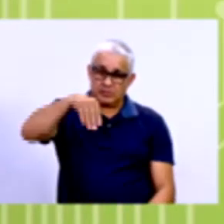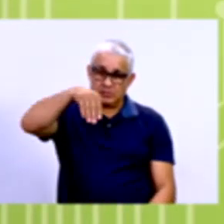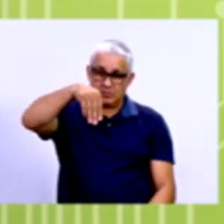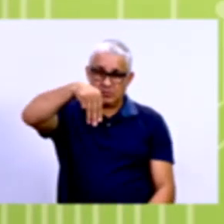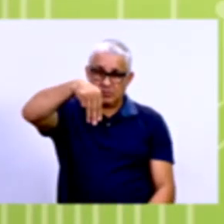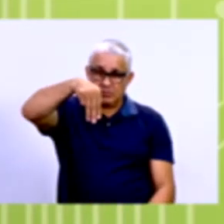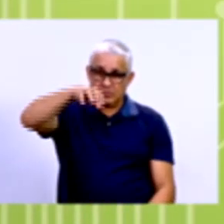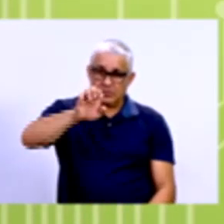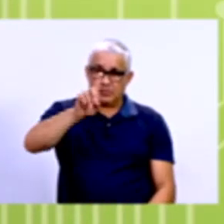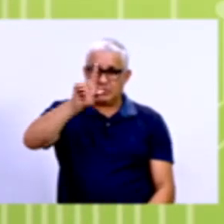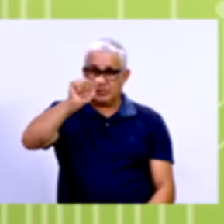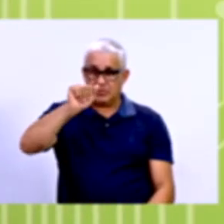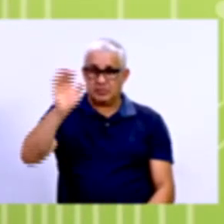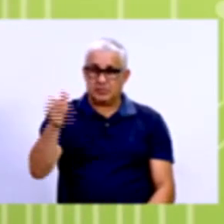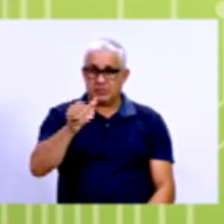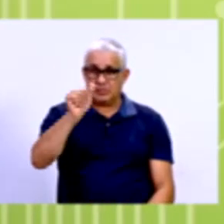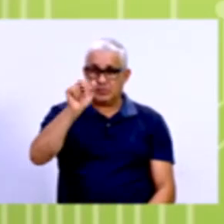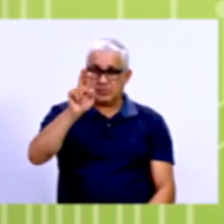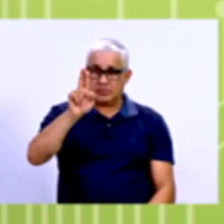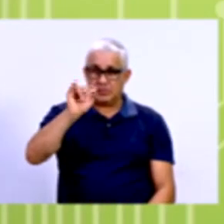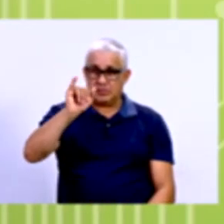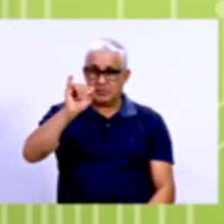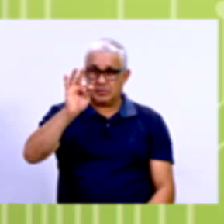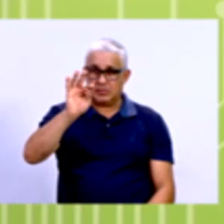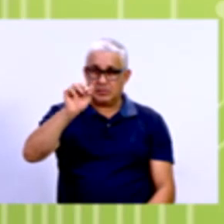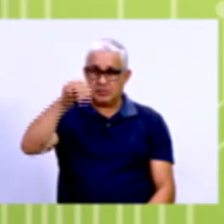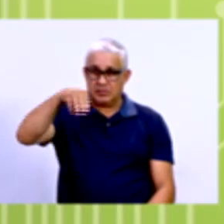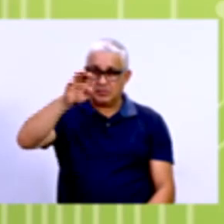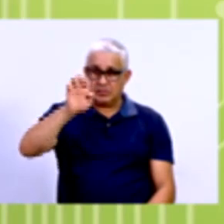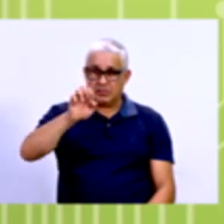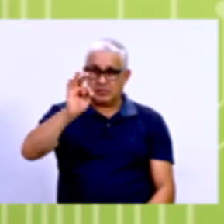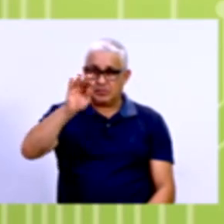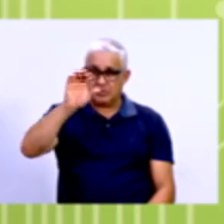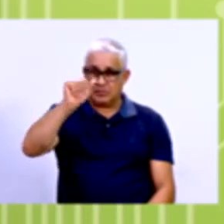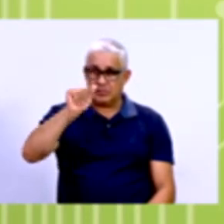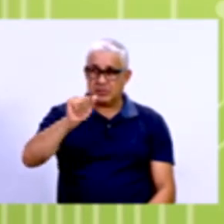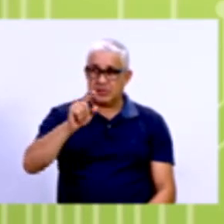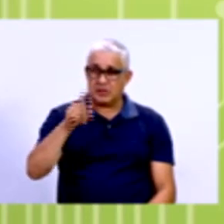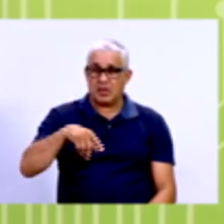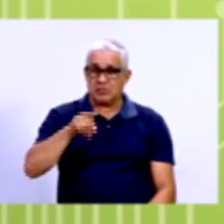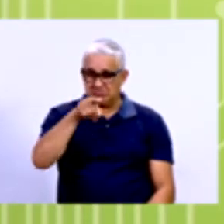é um tipo de cálculo aí que vocês também dominam, né?